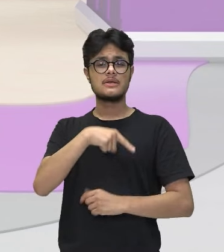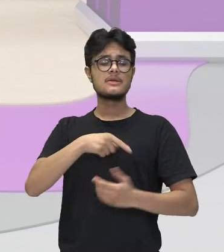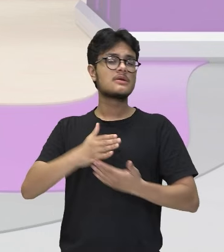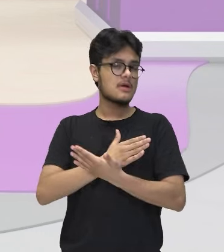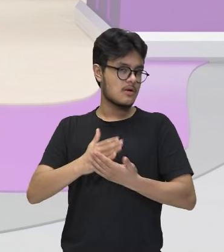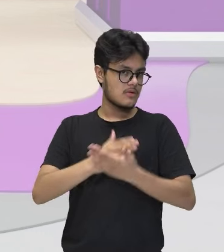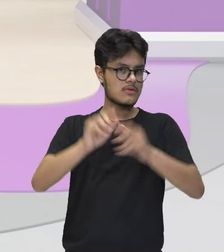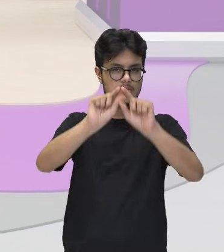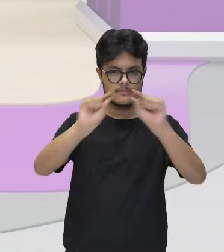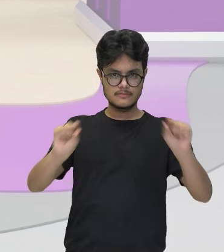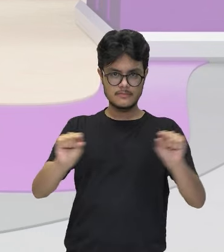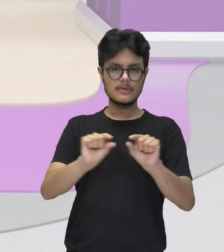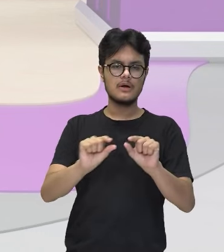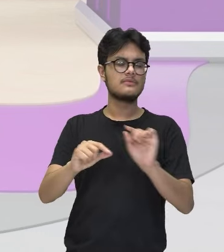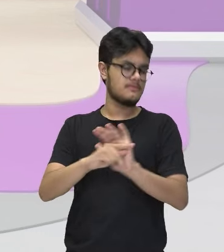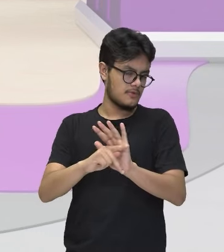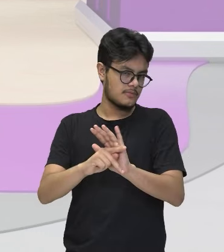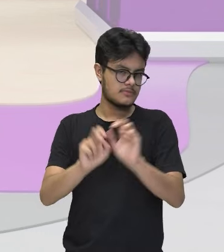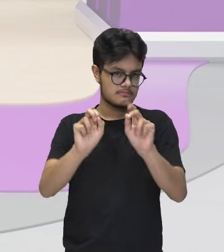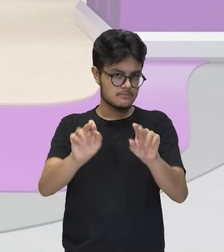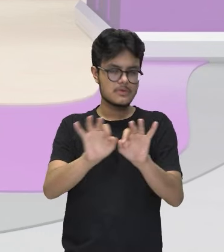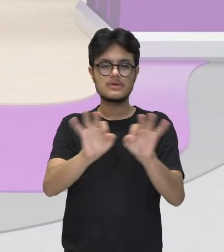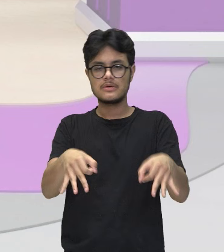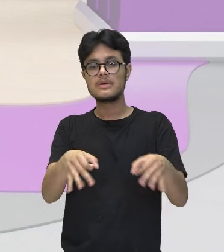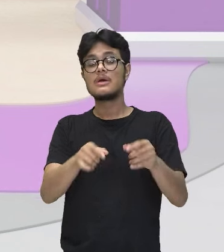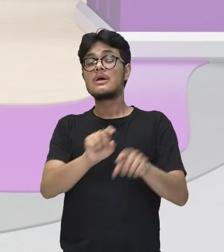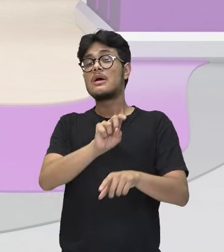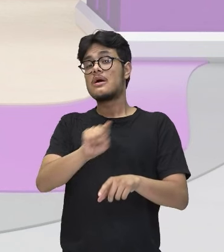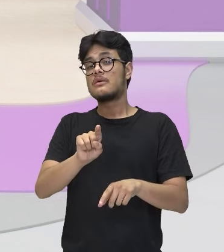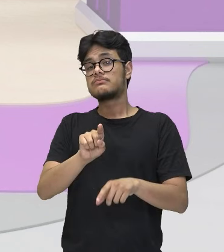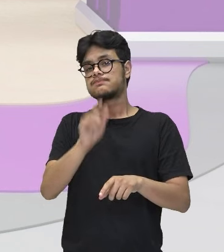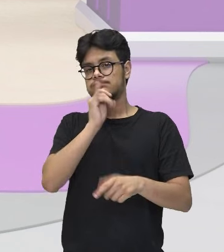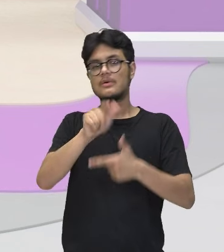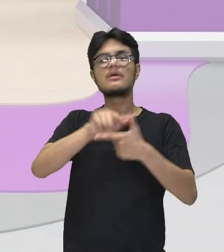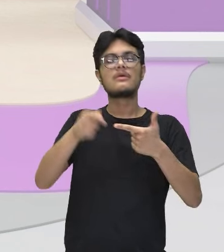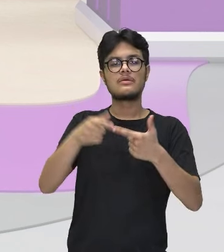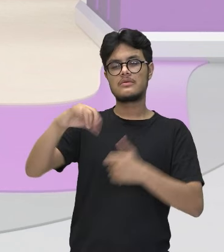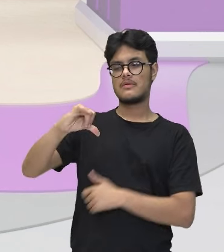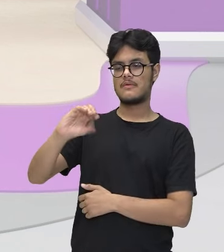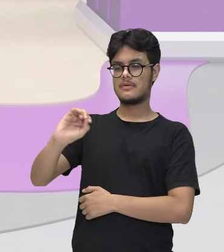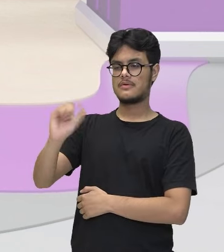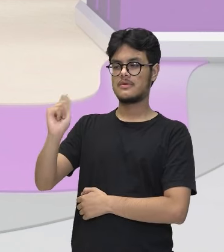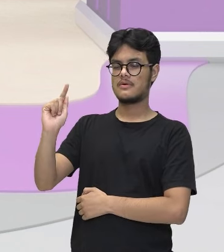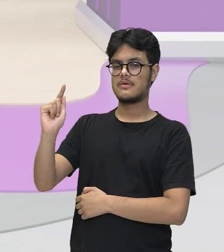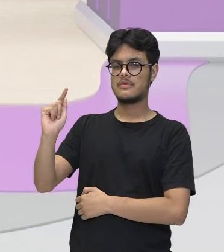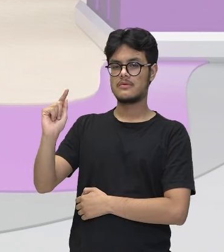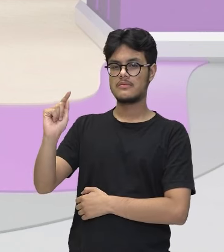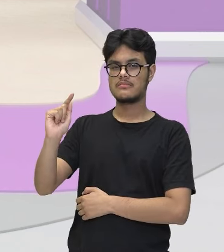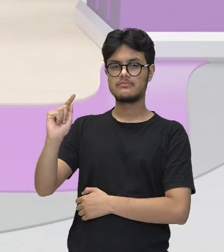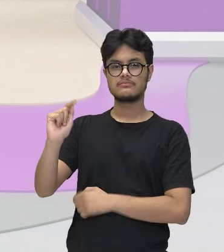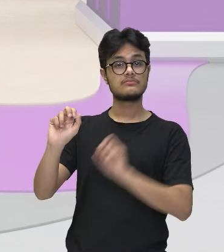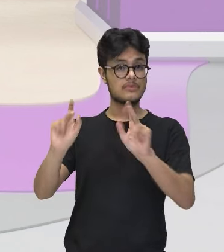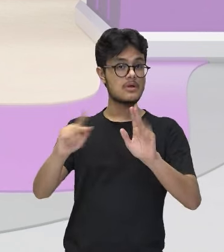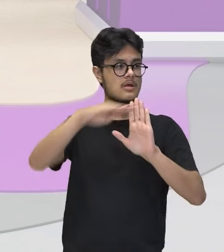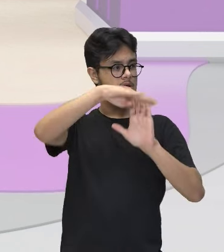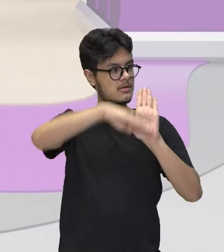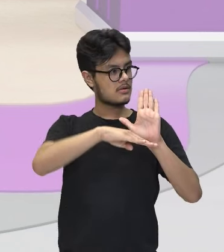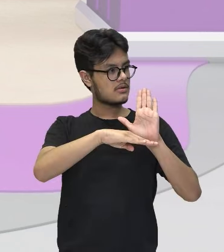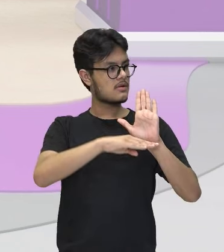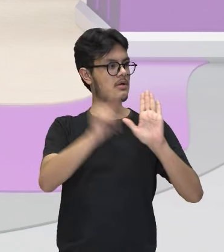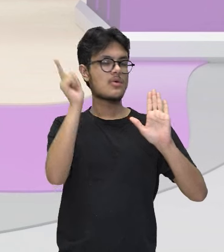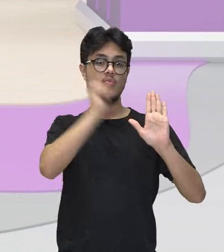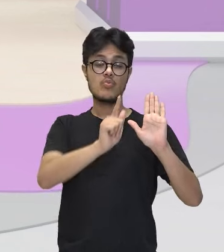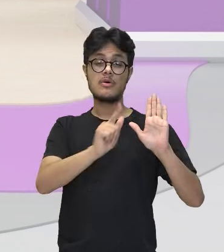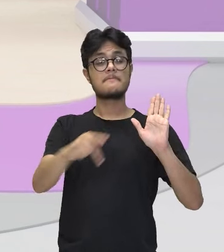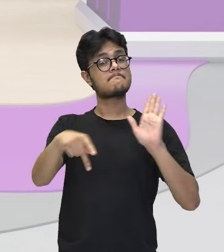triângulo retângulo. Então, se a gente observar um problema que envolva um triângulo retângulo e queira saber algumas dessas medidas, né, ou